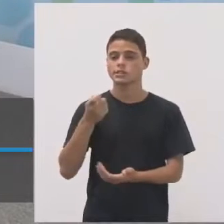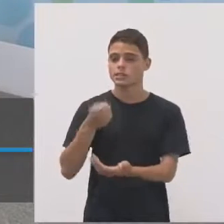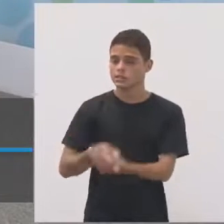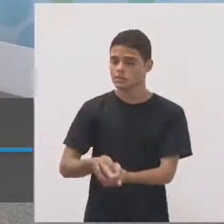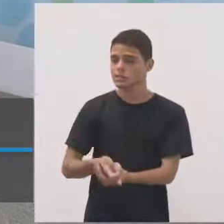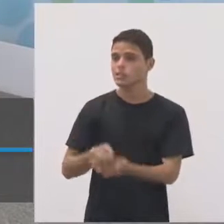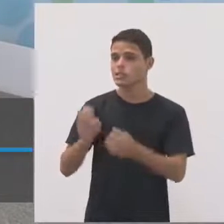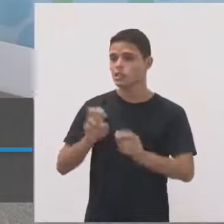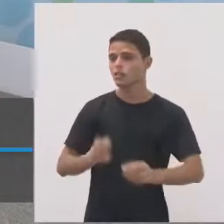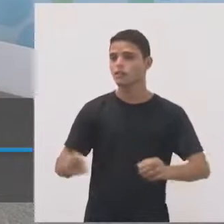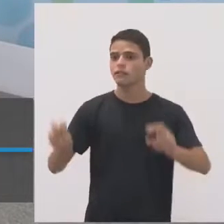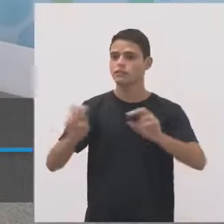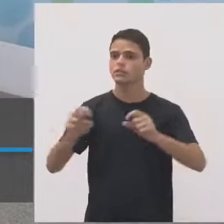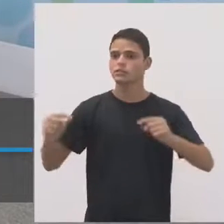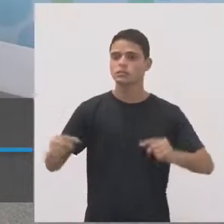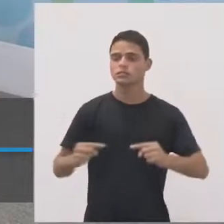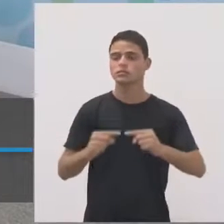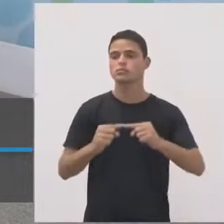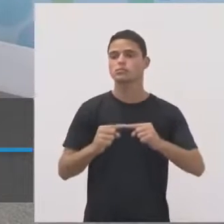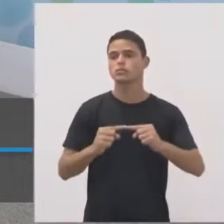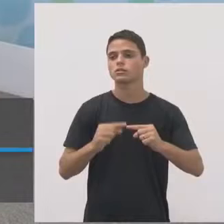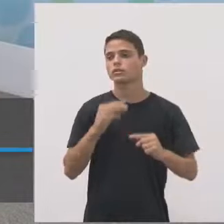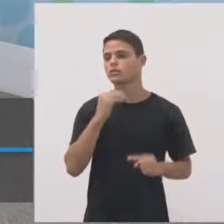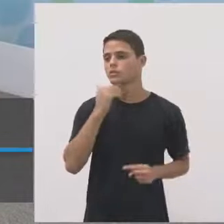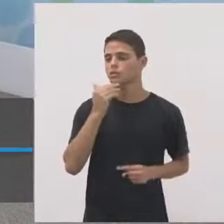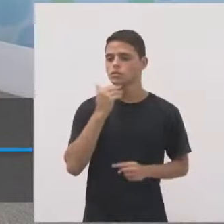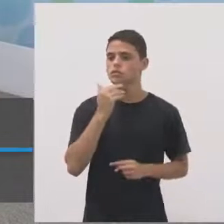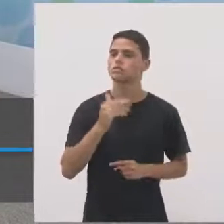computador compatível com ele, porque senão você vai usar só no